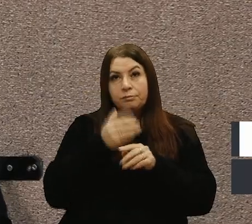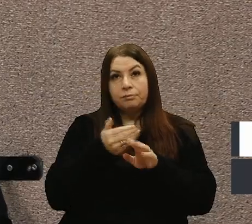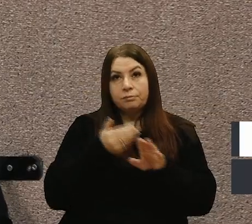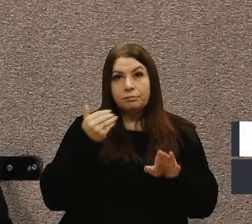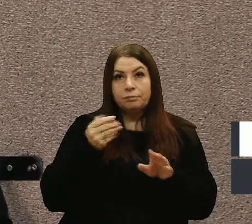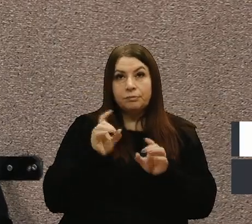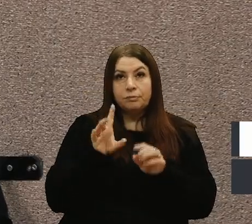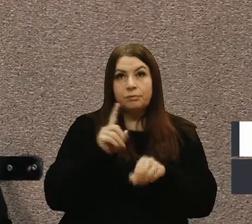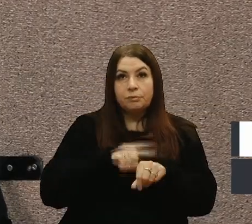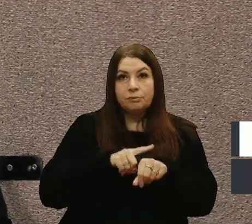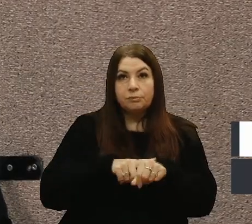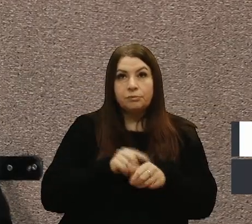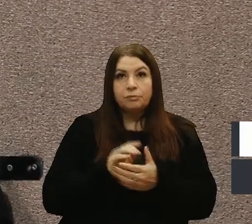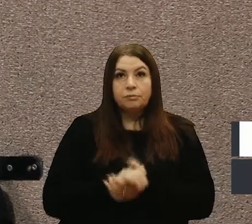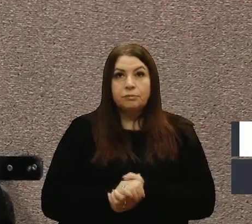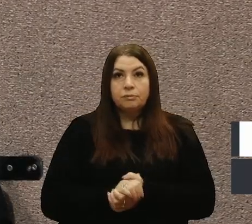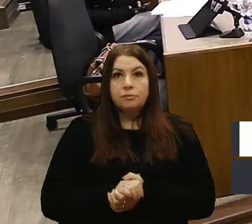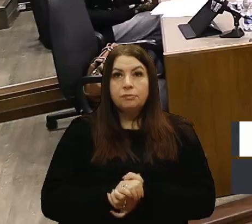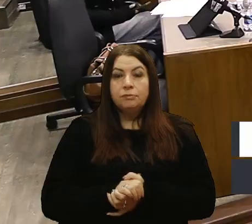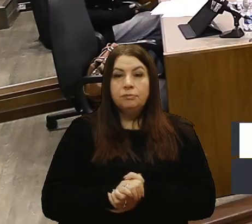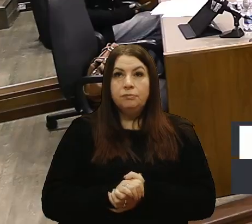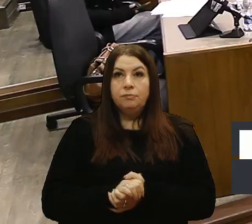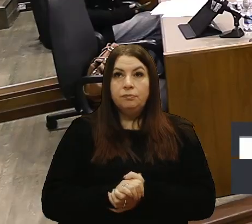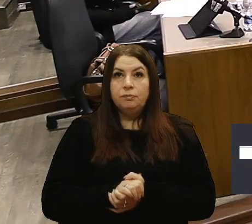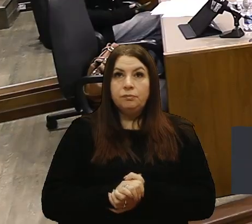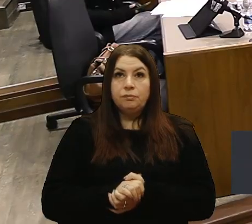separação apenas temporária.